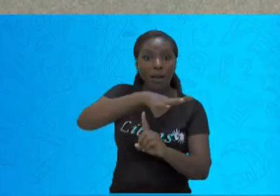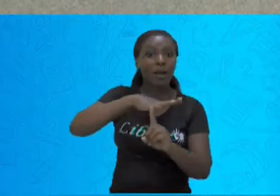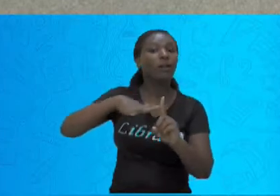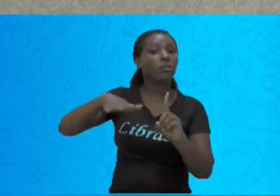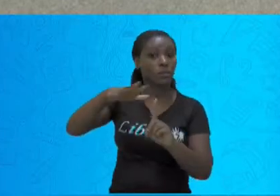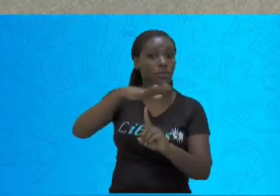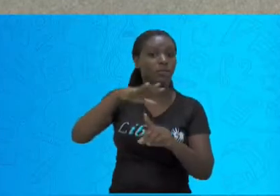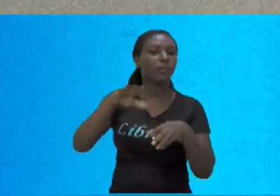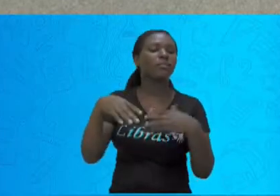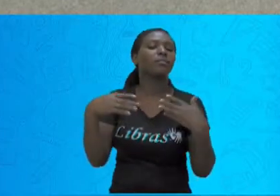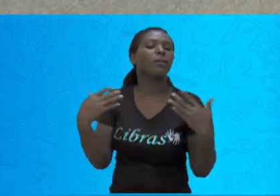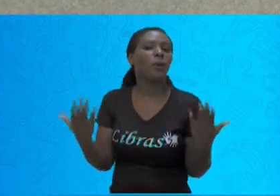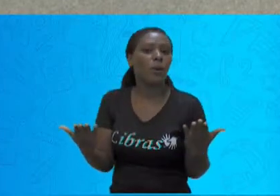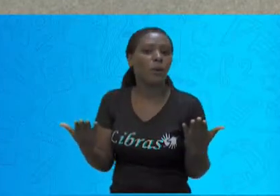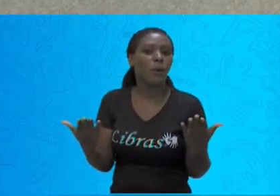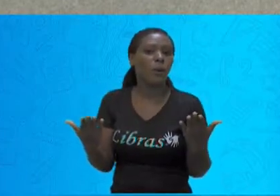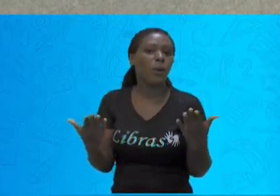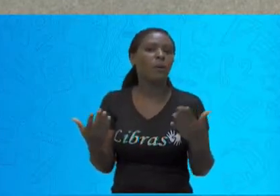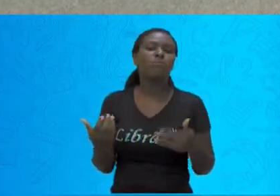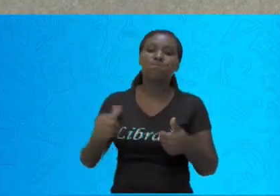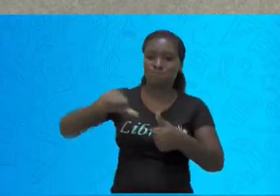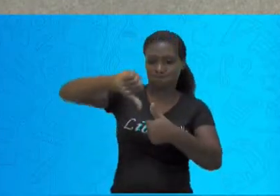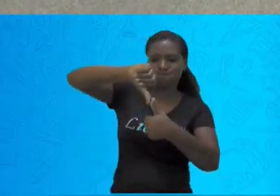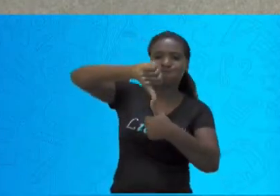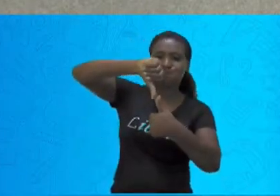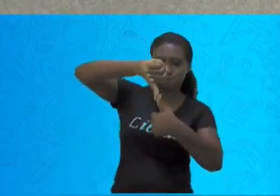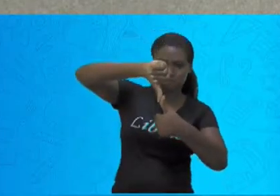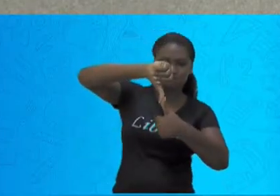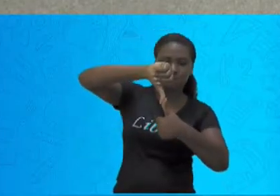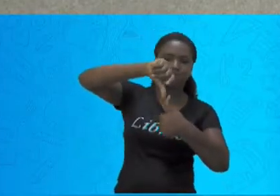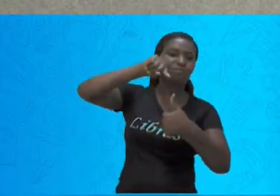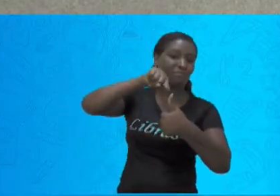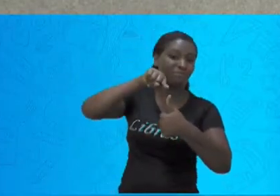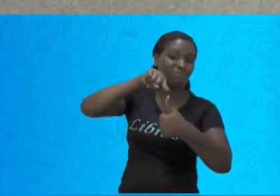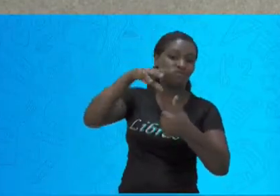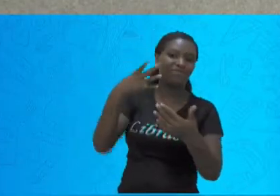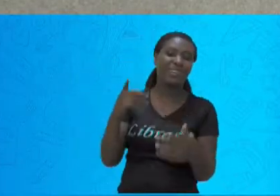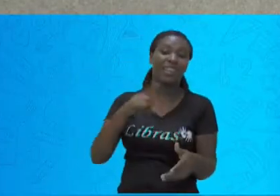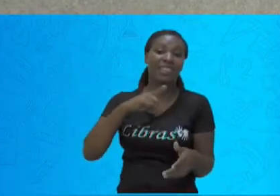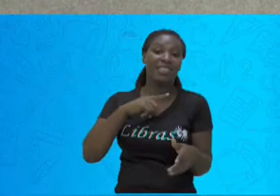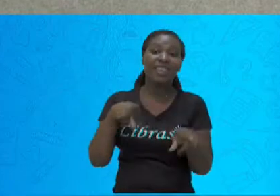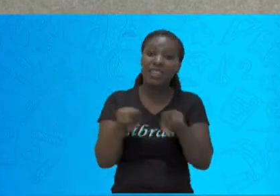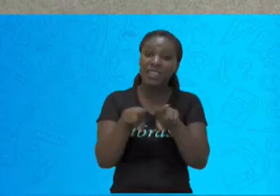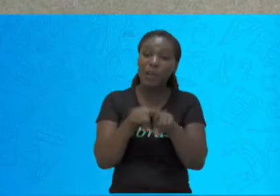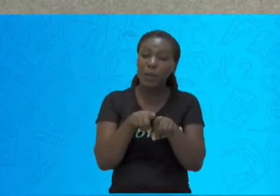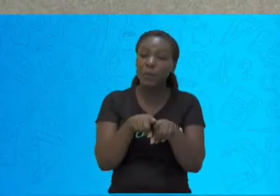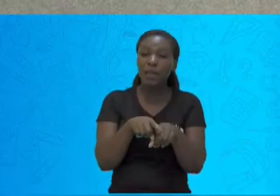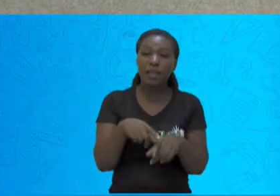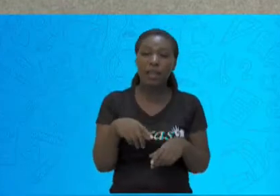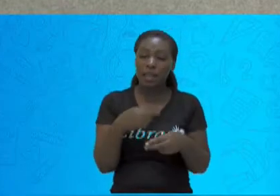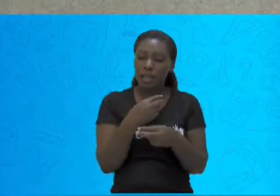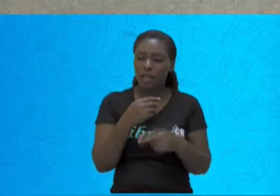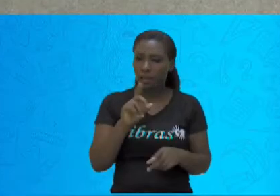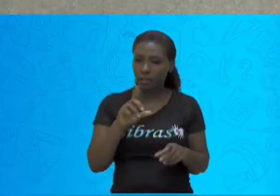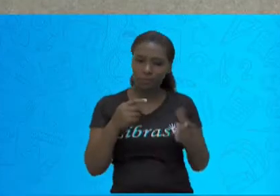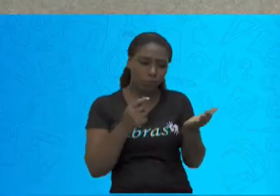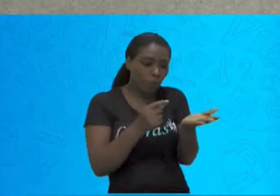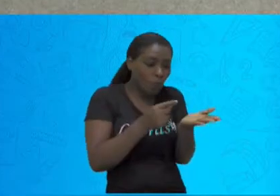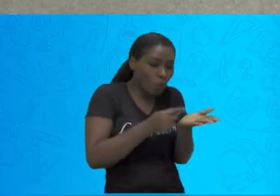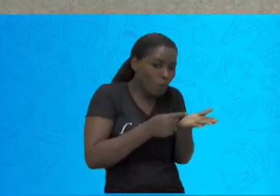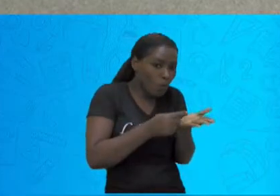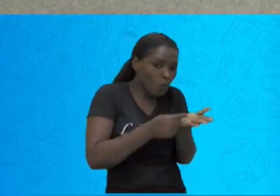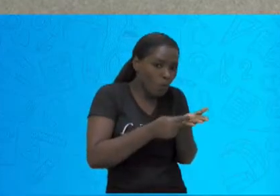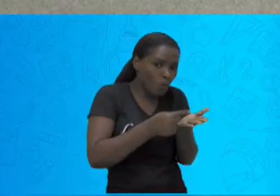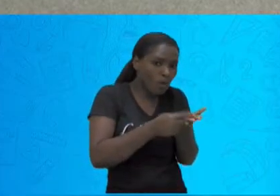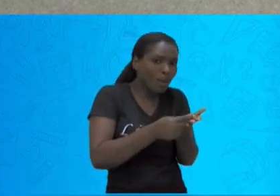bem familiar para nós brasileiros, que é o cacau. Eles já consumiam